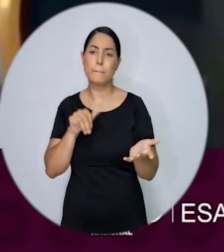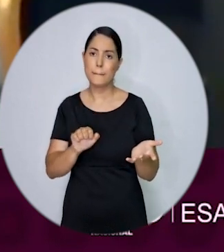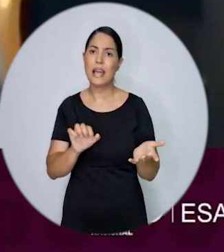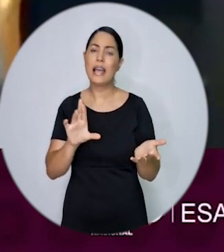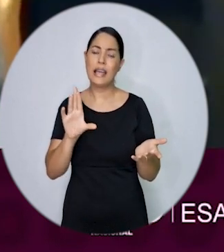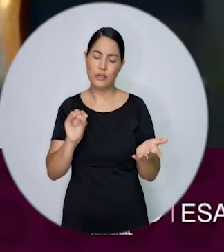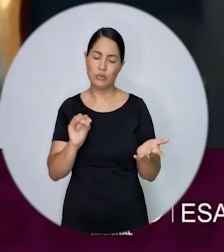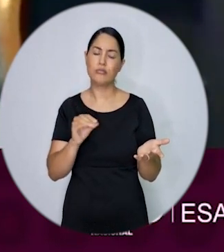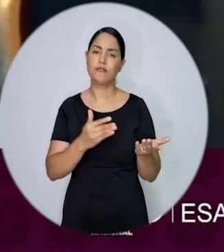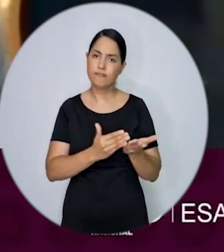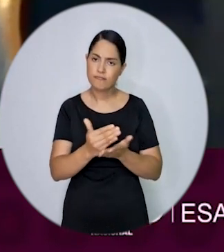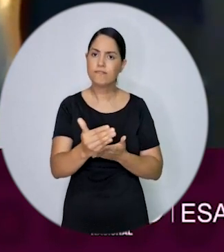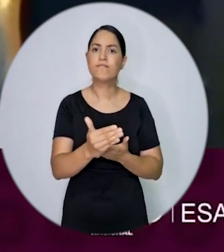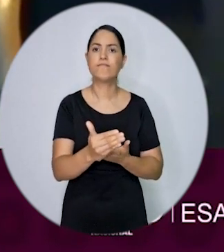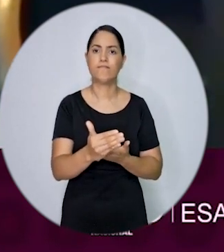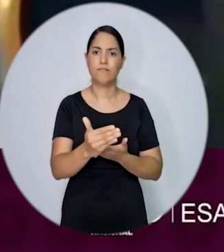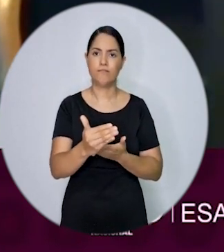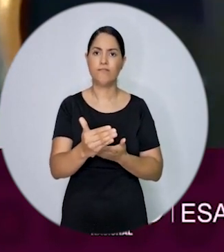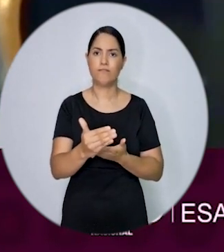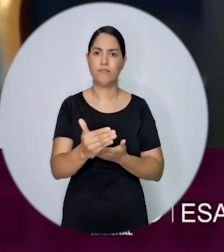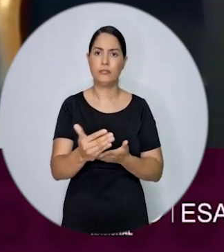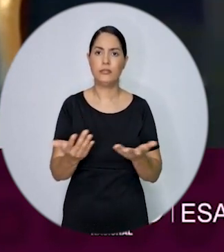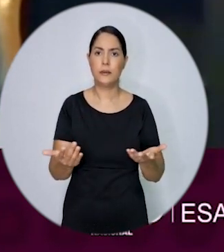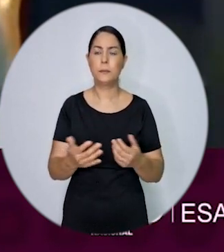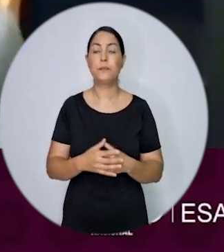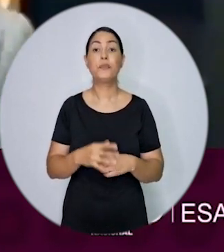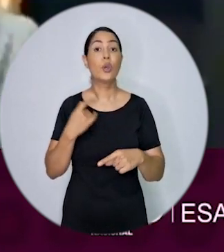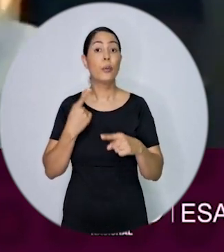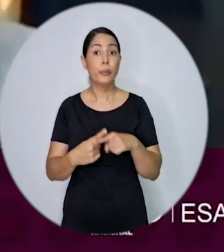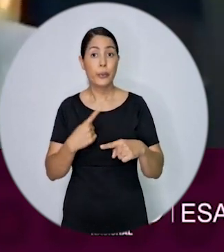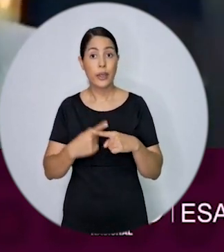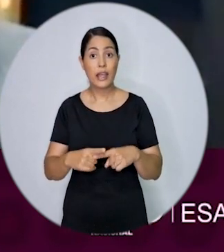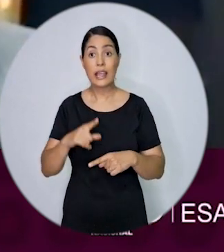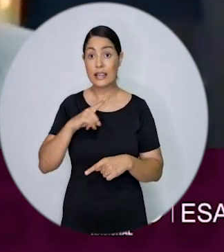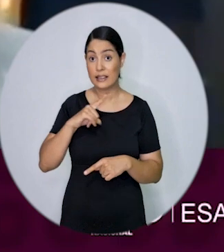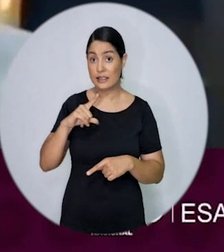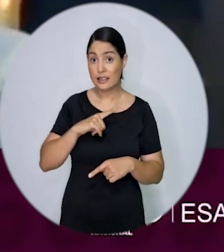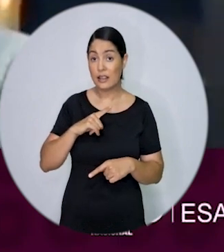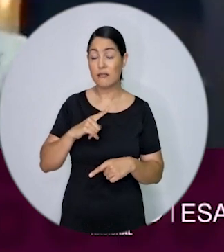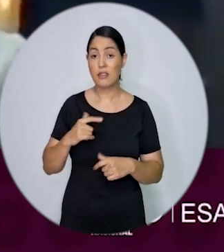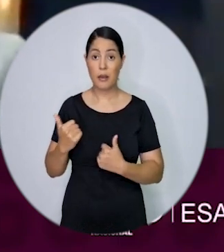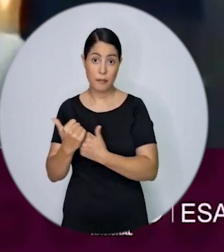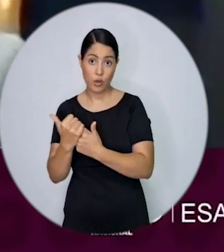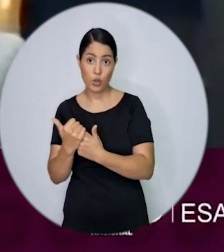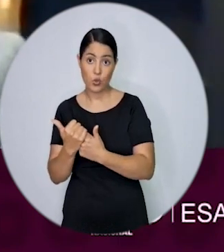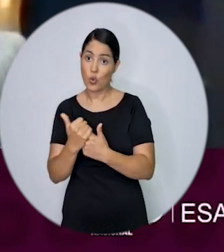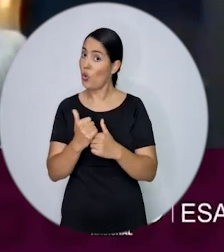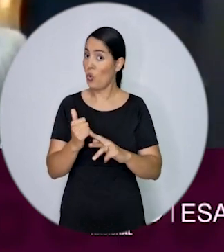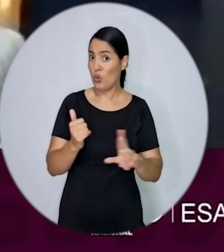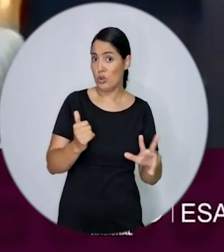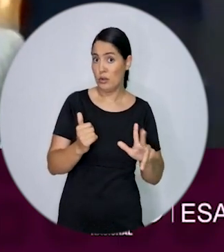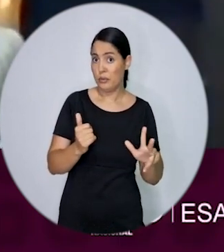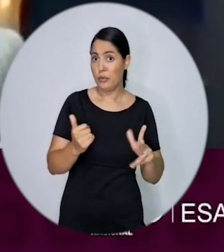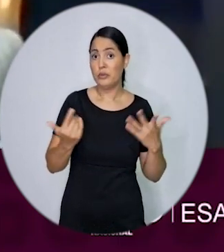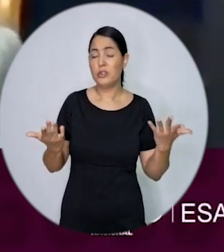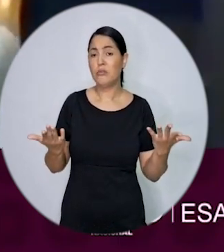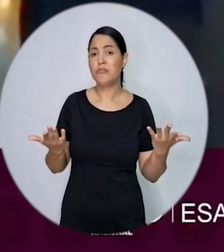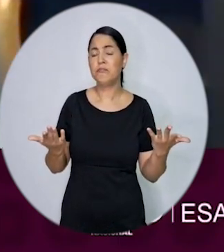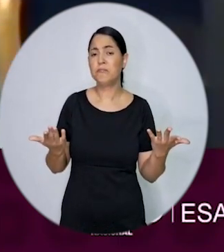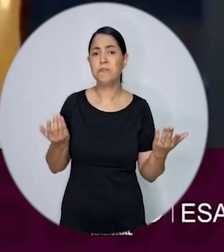mérito e julgar o mérito do recurso para provê-lo ou desprovê-lo.